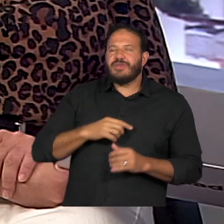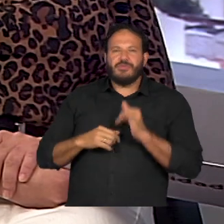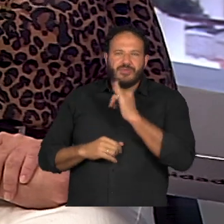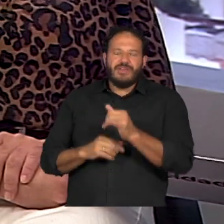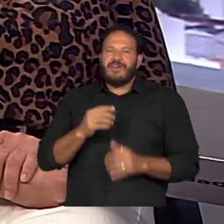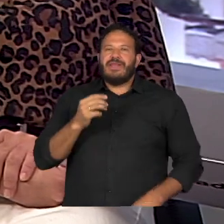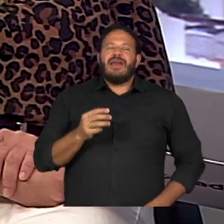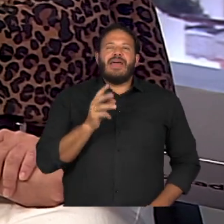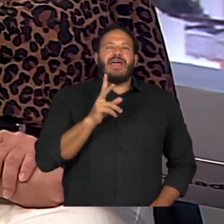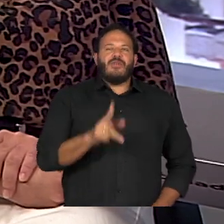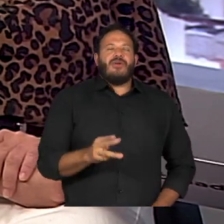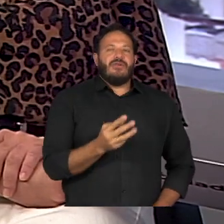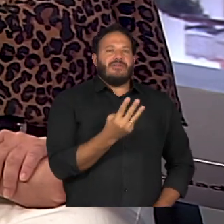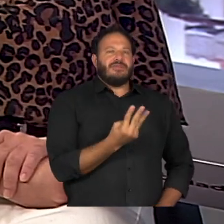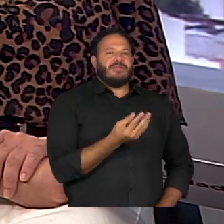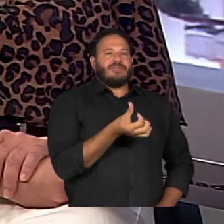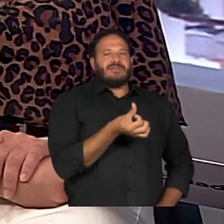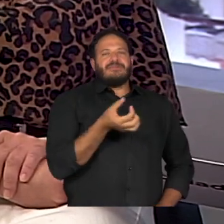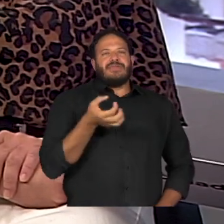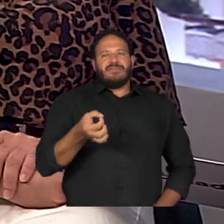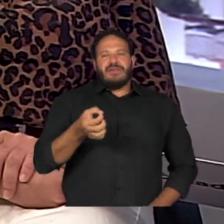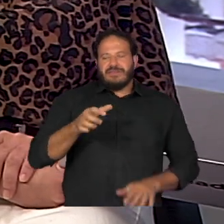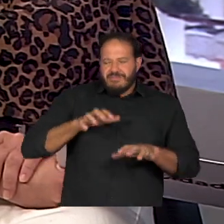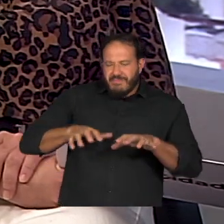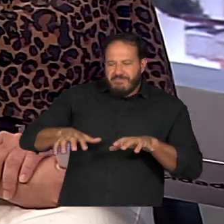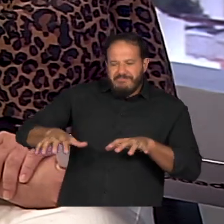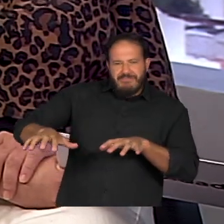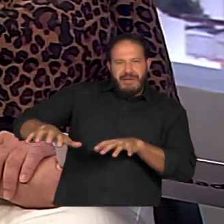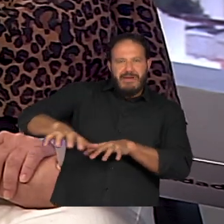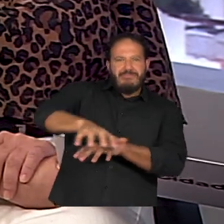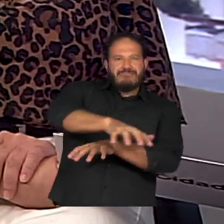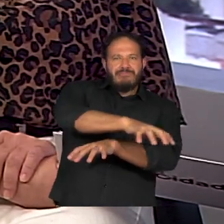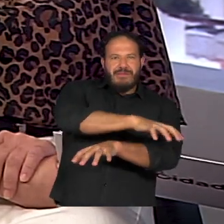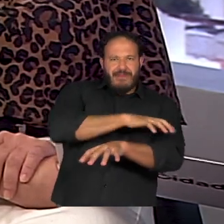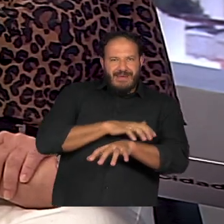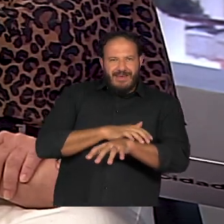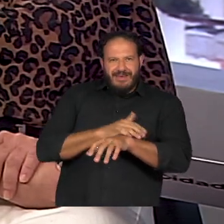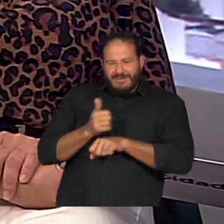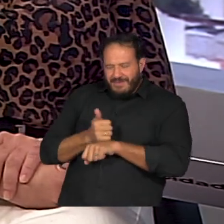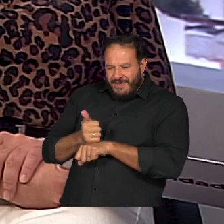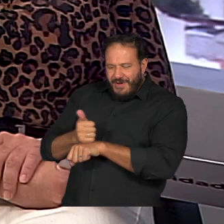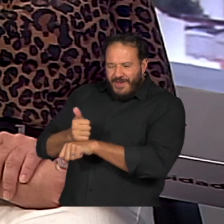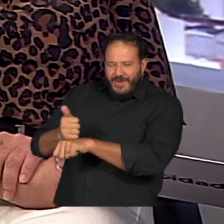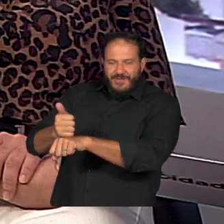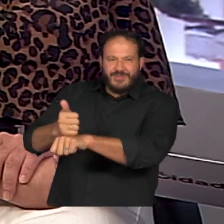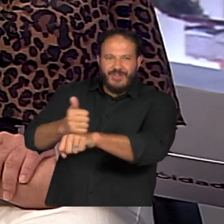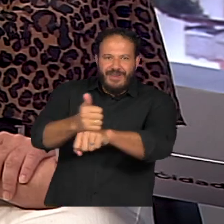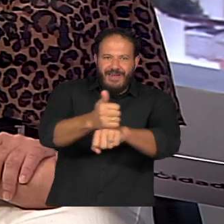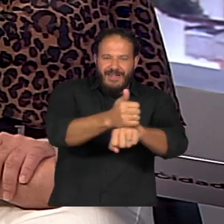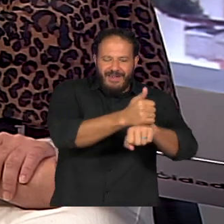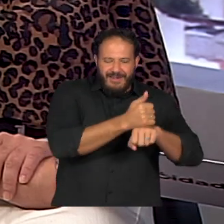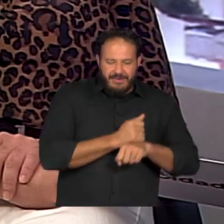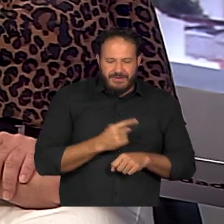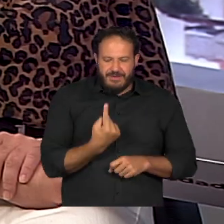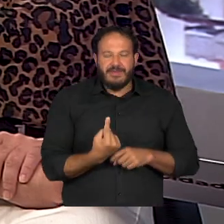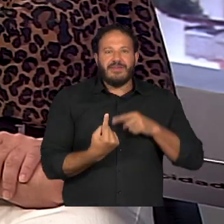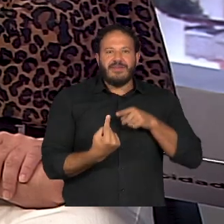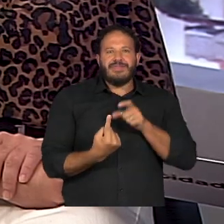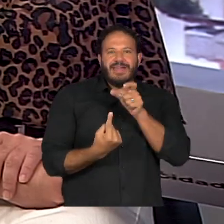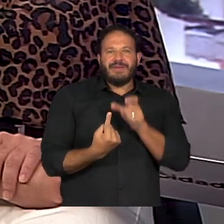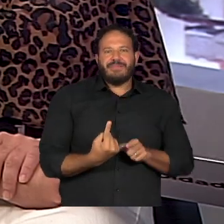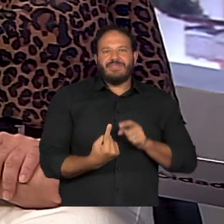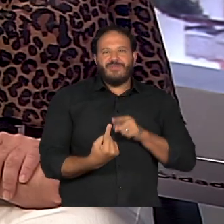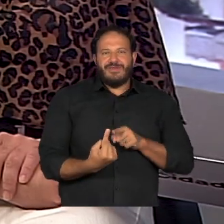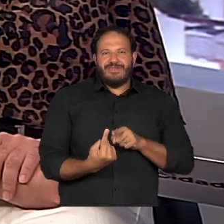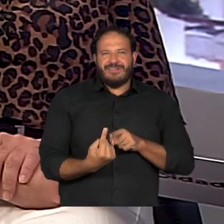360º né Eh são os profissionais que cercam aquela pessoa que tá sendo capacitada não